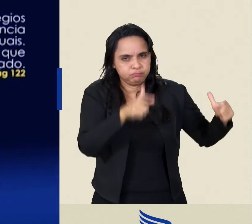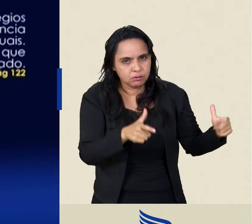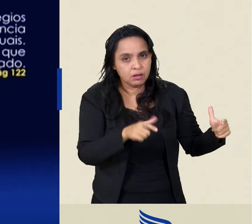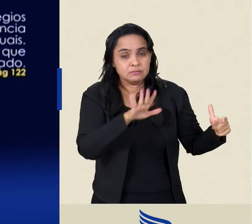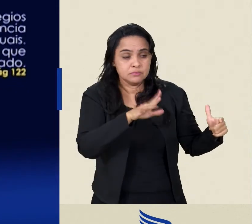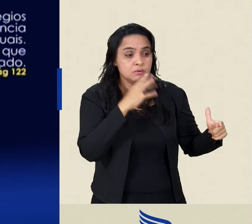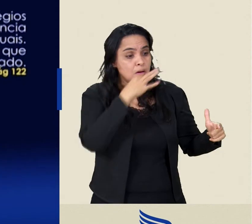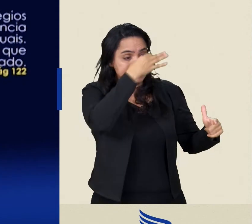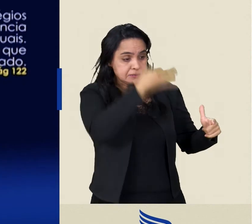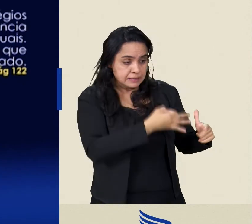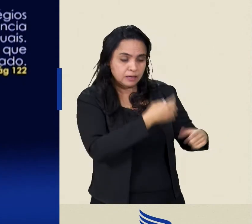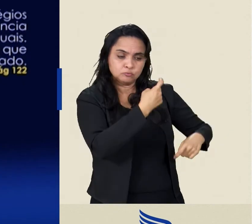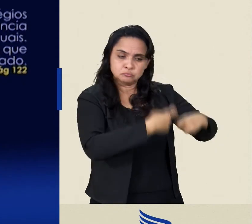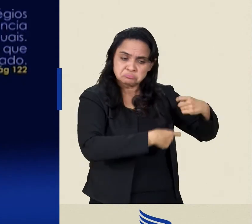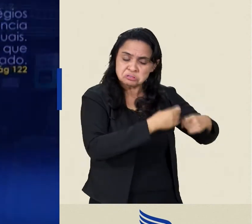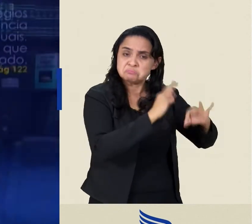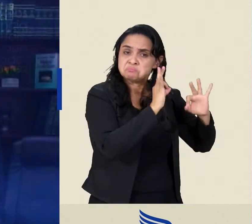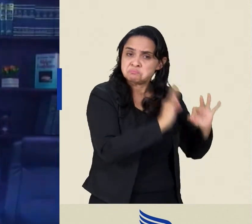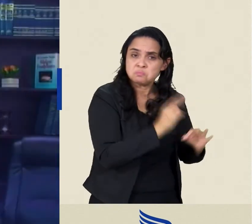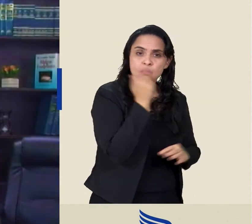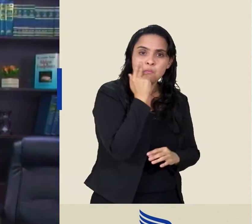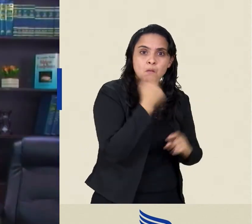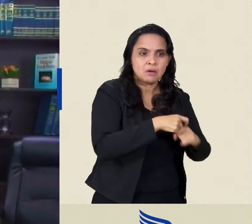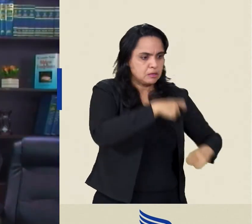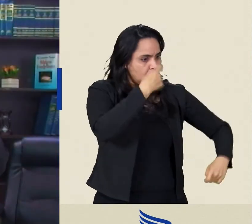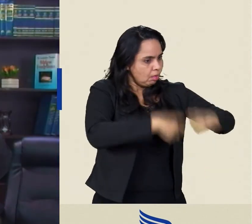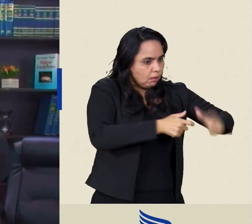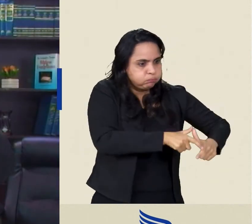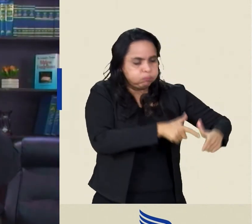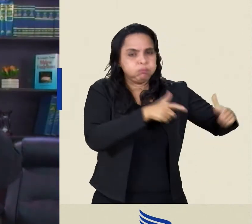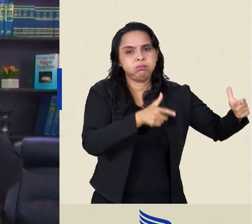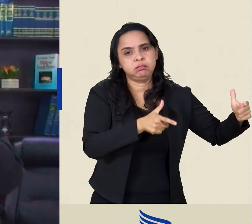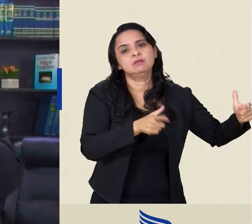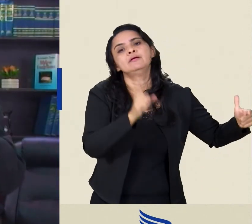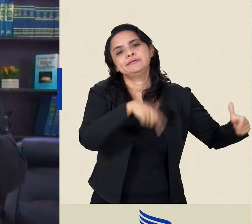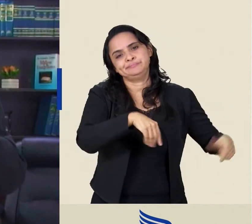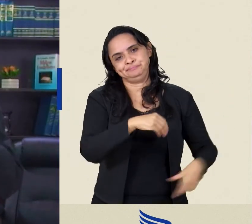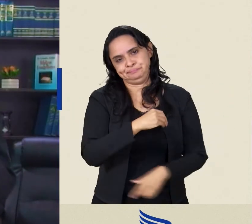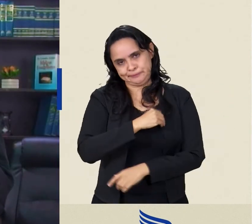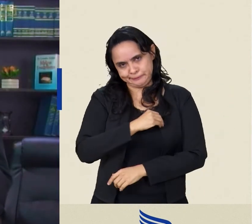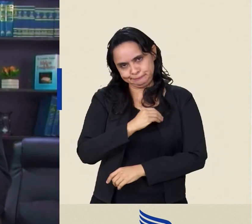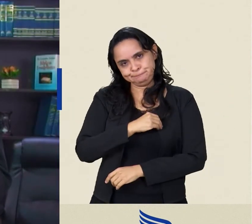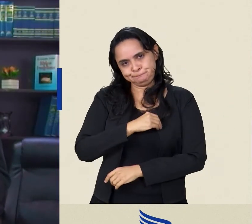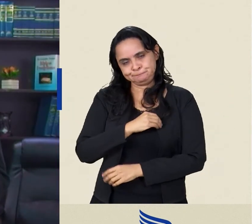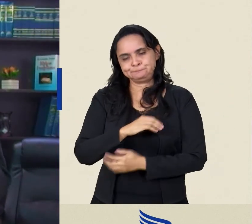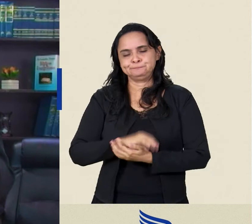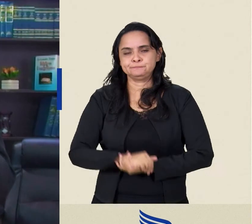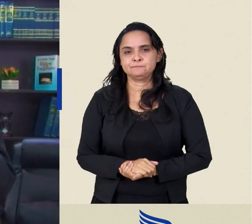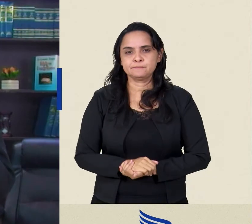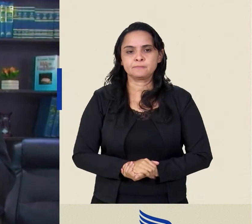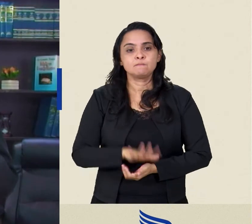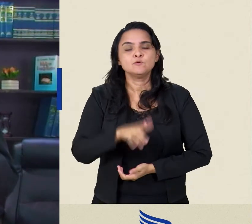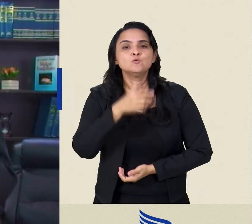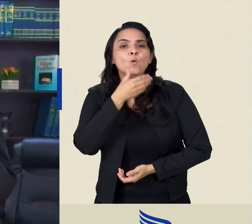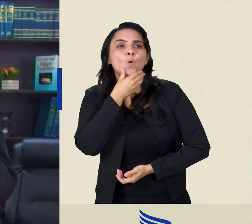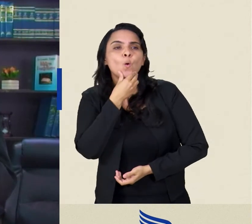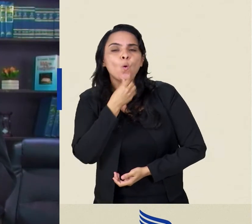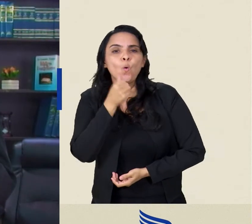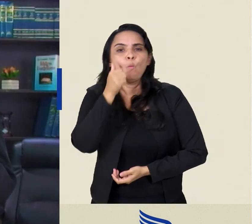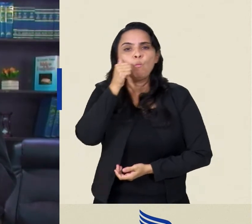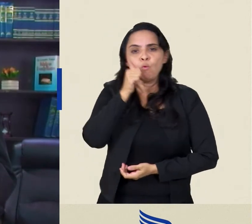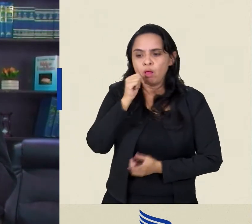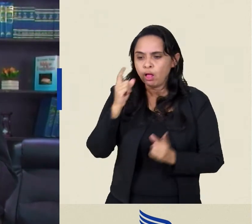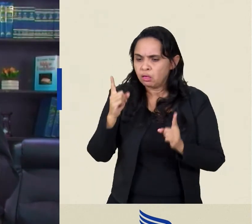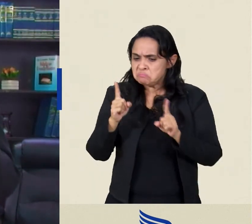o que torna grave pecado. Mesmo com o próprio cônjuge, não deve haver